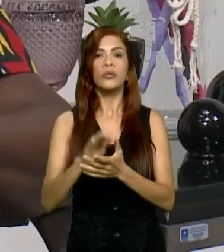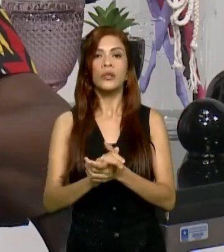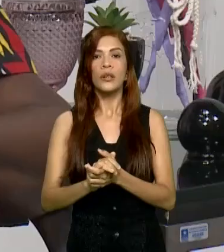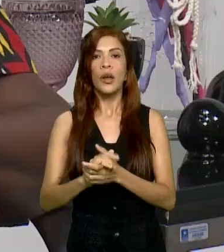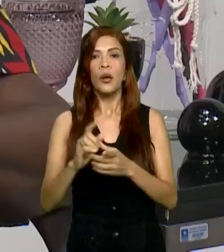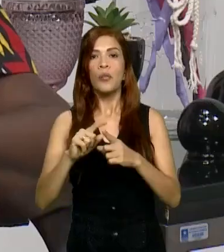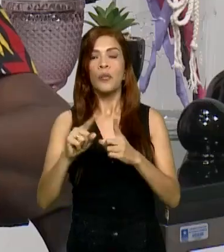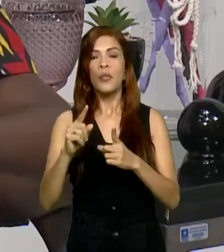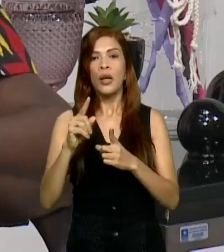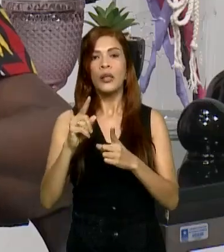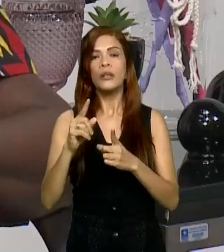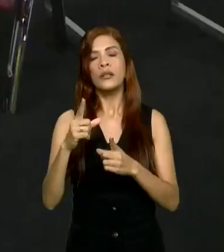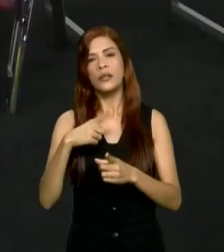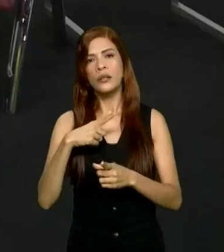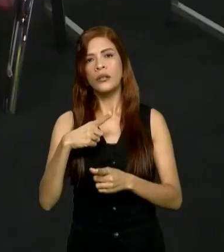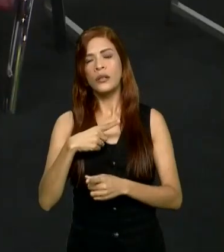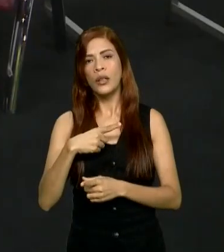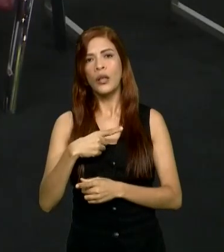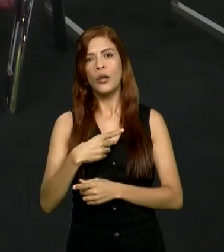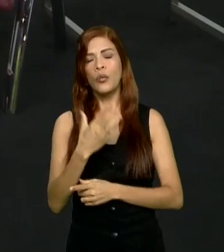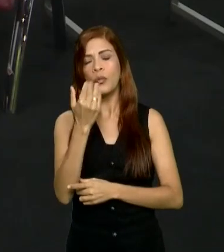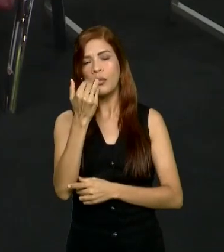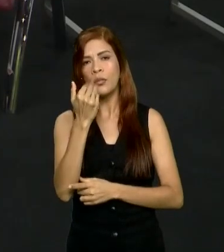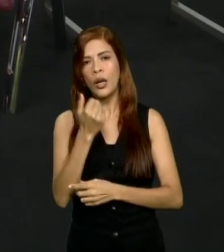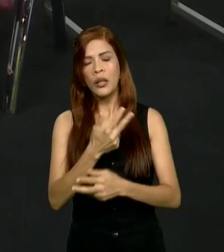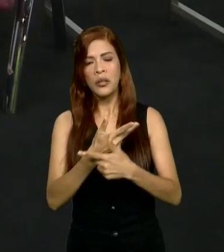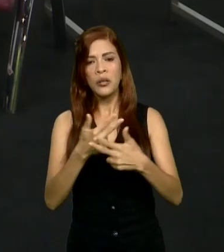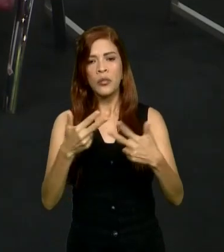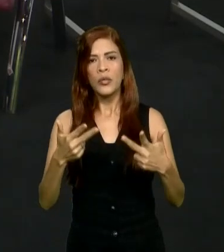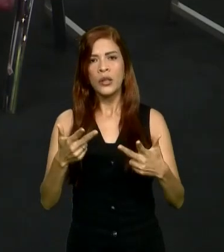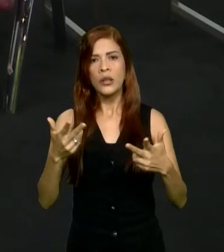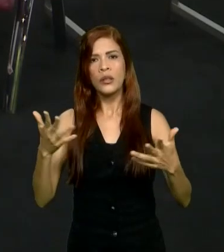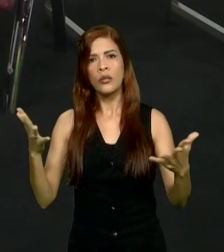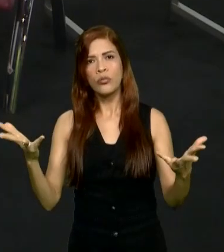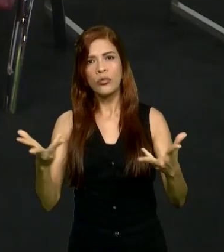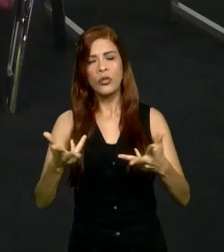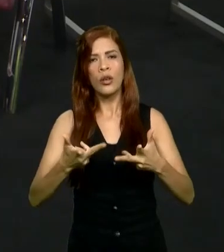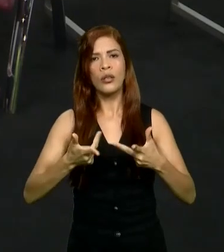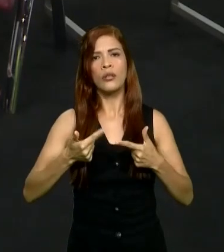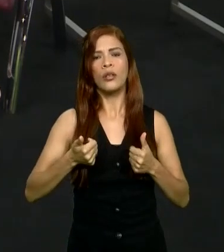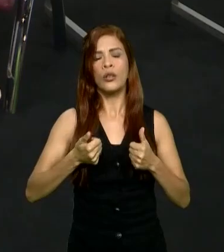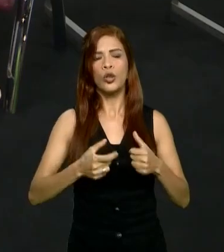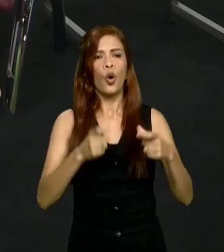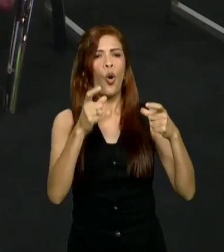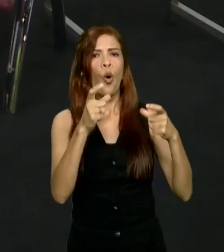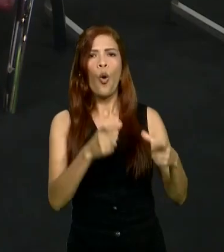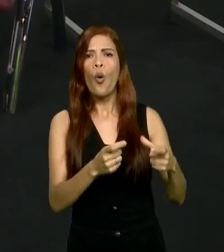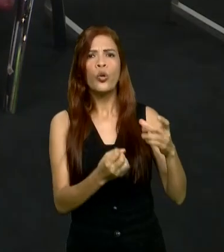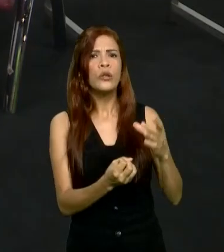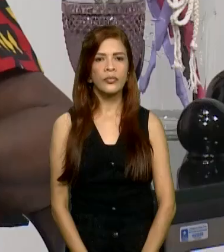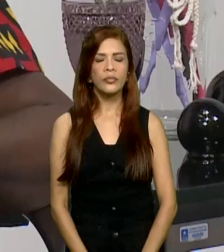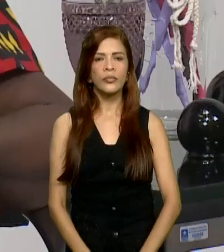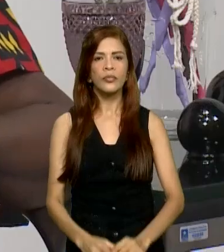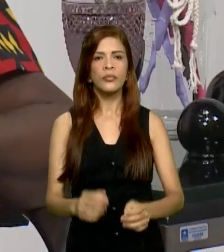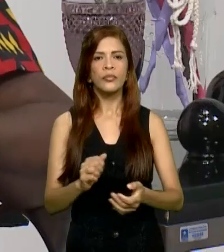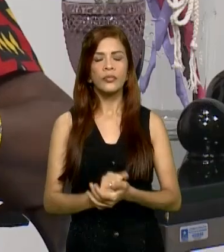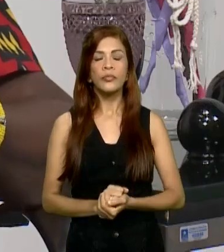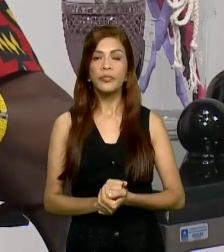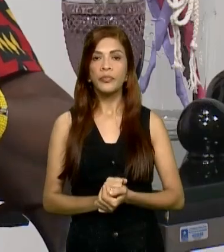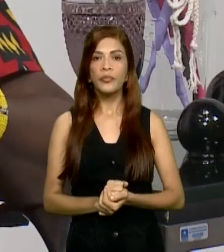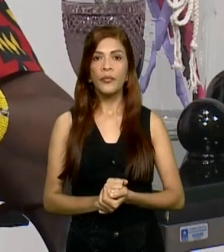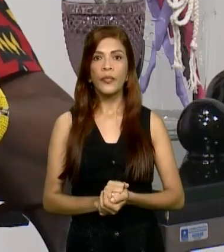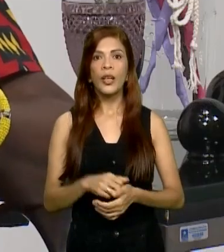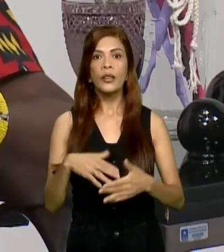uma alimentação de qualidade. Com certeza. Né, de saber quem produz, onde produz, a forma de produzir,